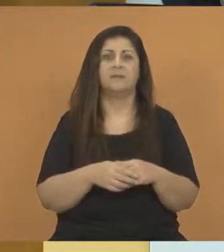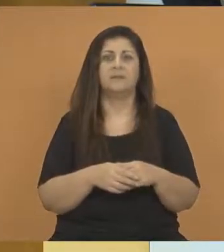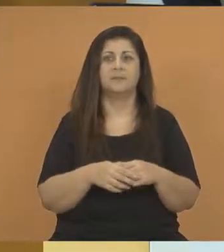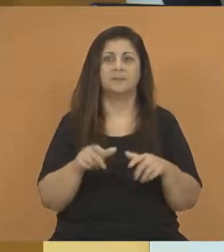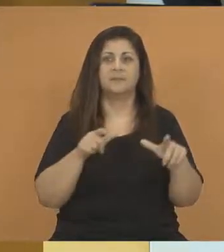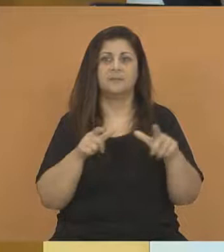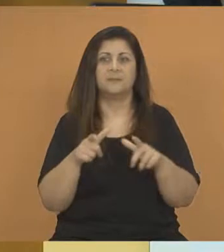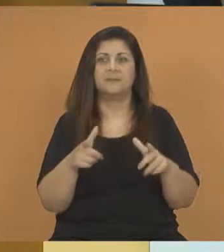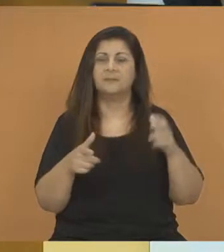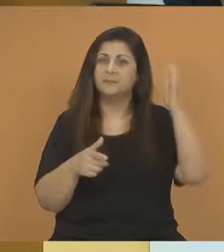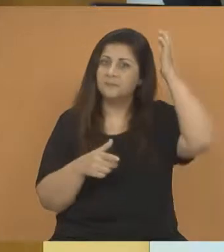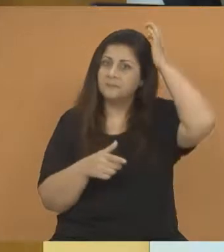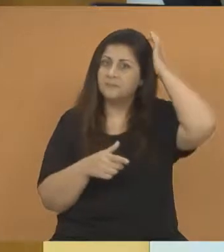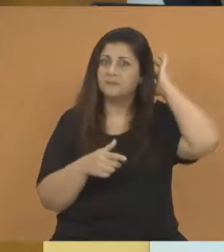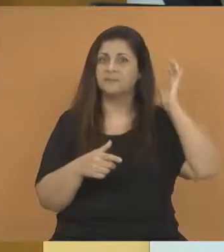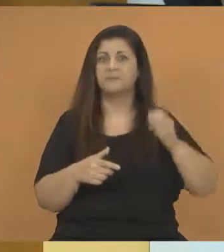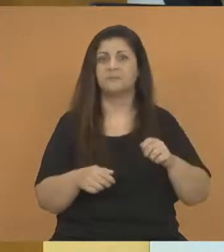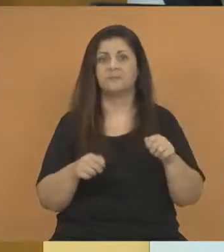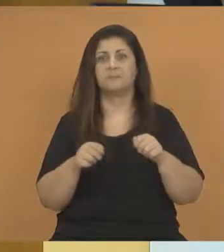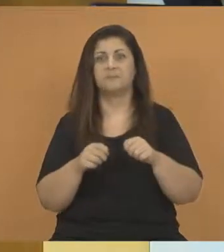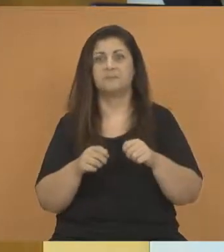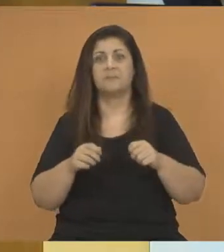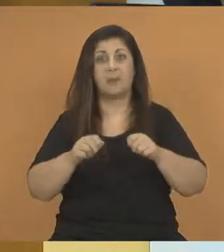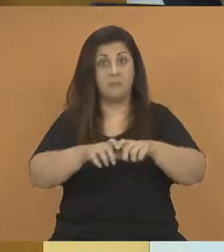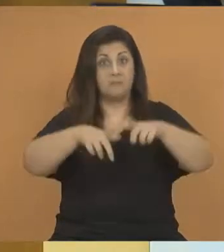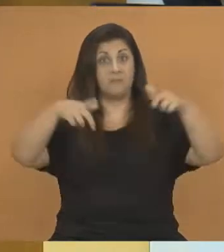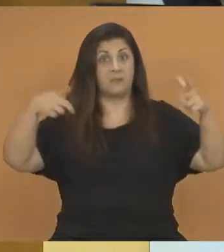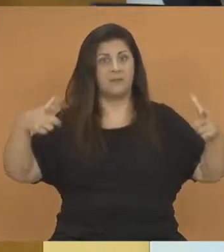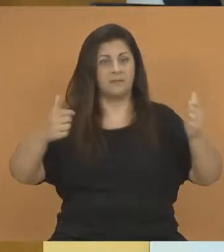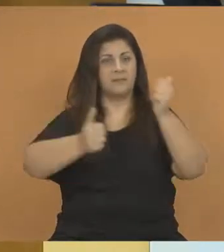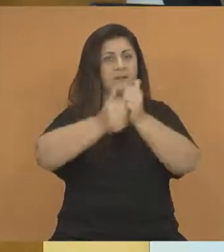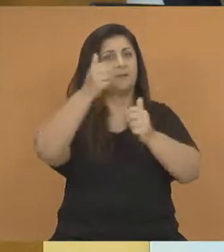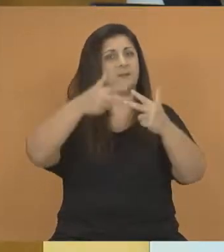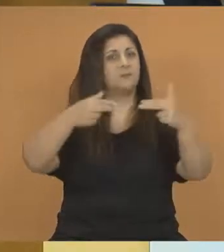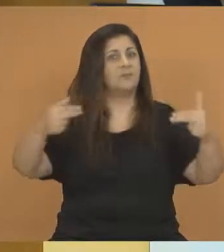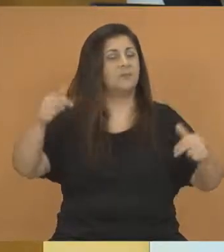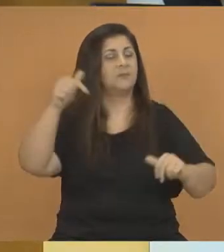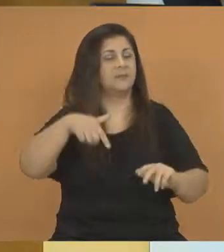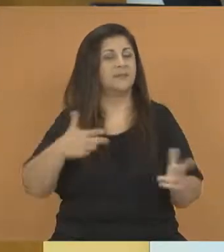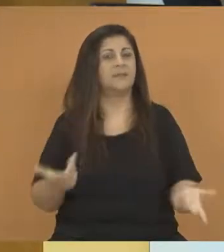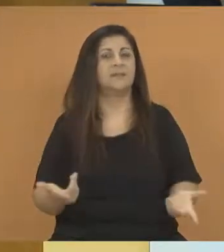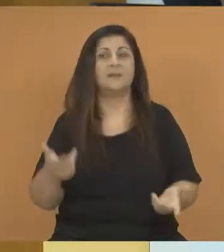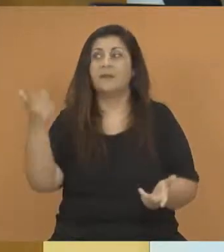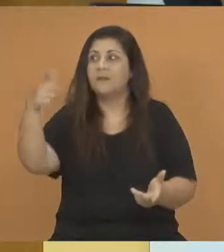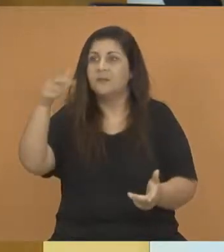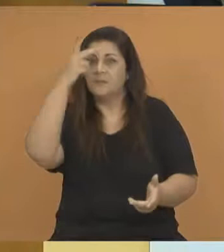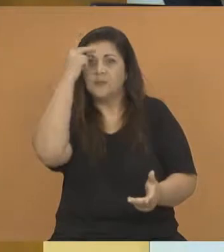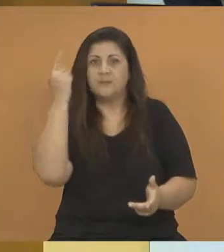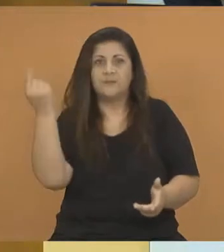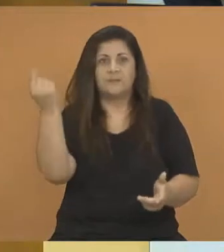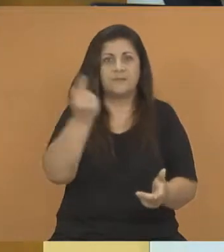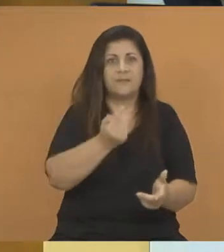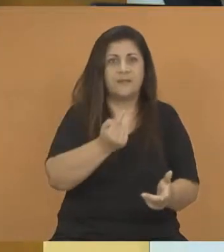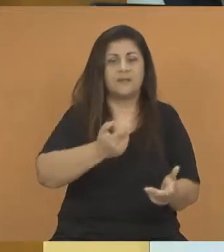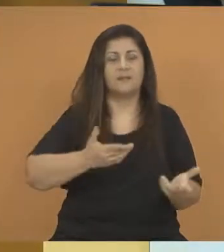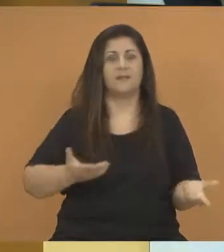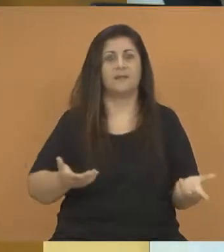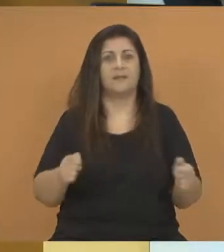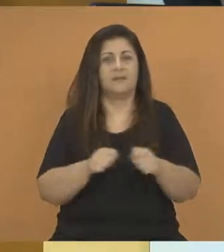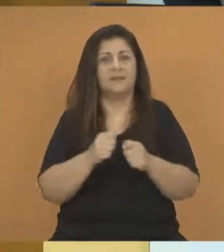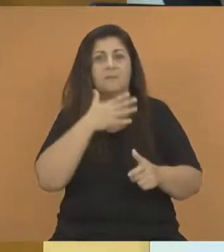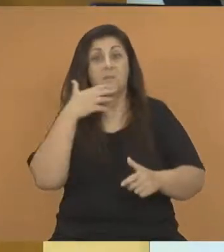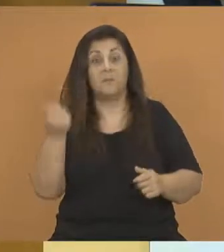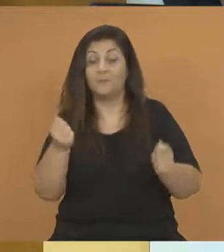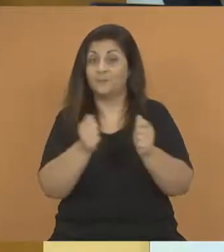para fomentar aqui o esporte na nossa cidade de Jacareí, para que pessoas venham ganhar junto, para que